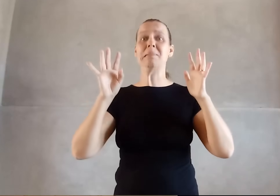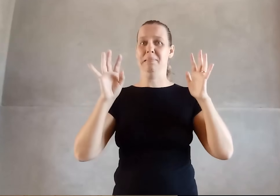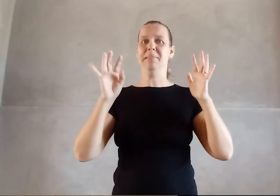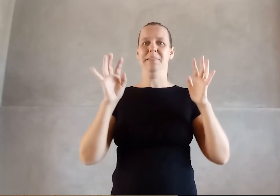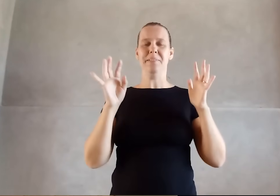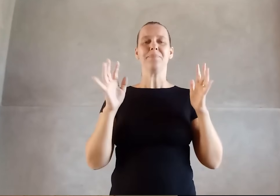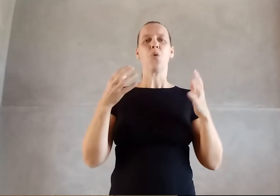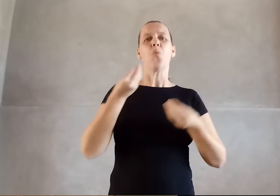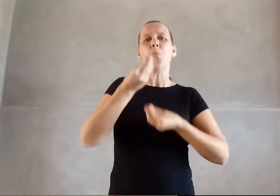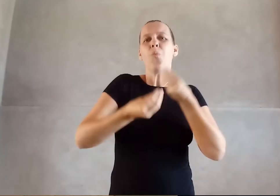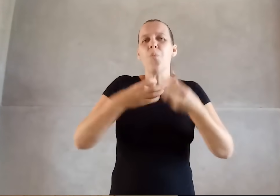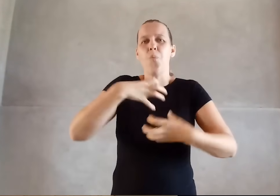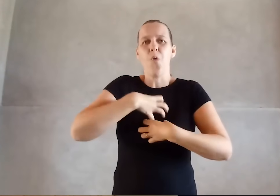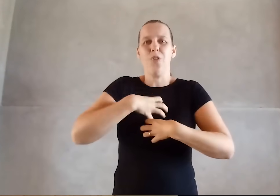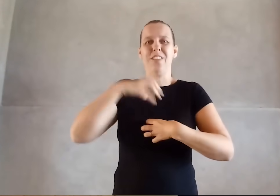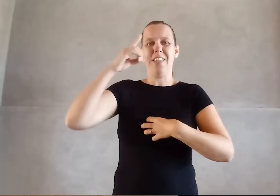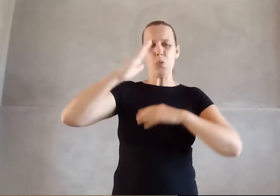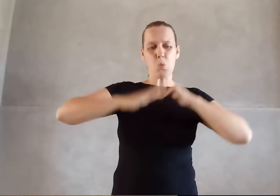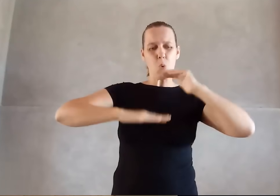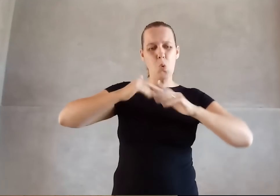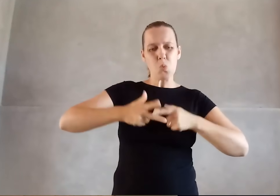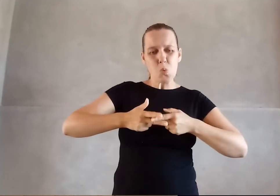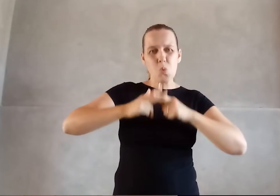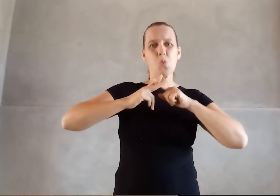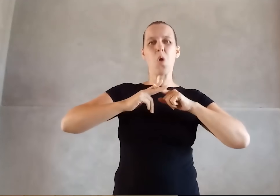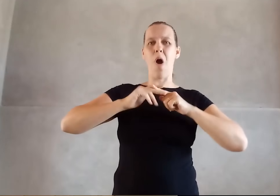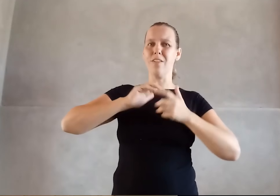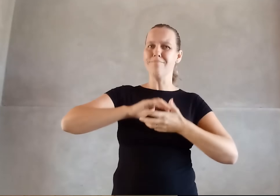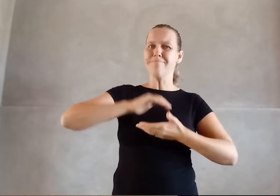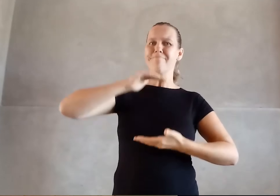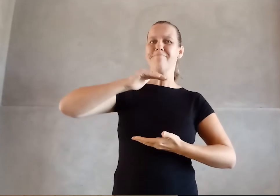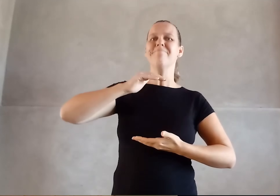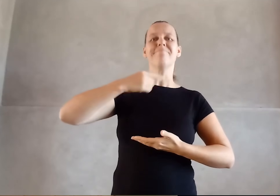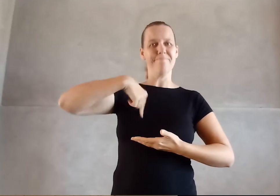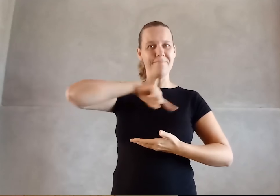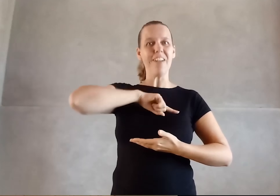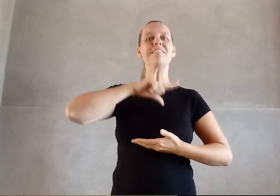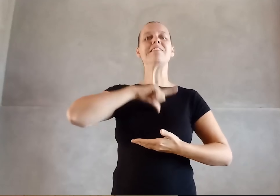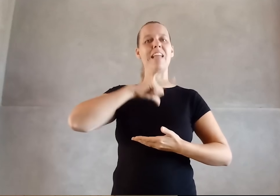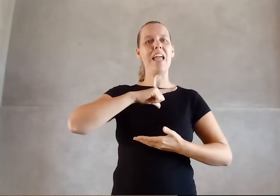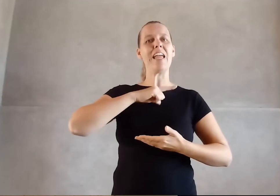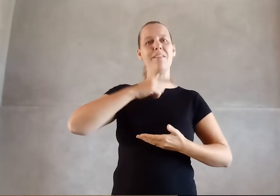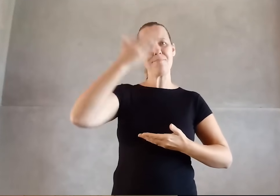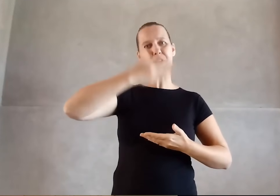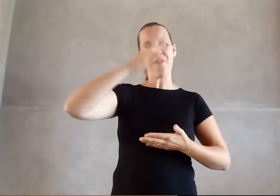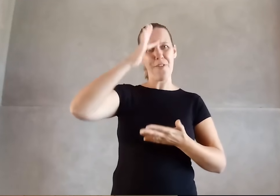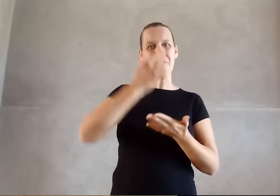anos para que a promessa se cumprisse. Pode imaginar isso? Então, a maneira que Deus vai